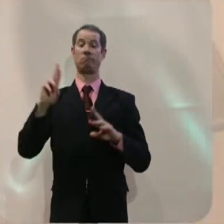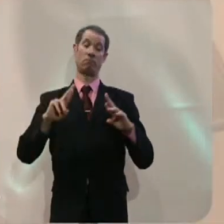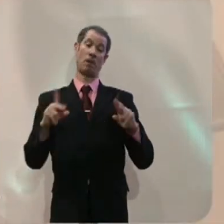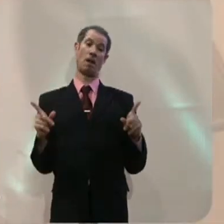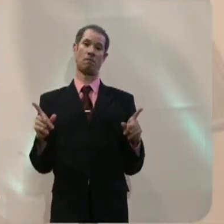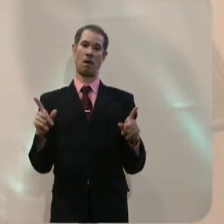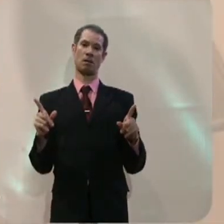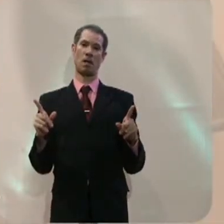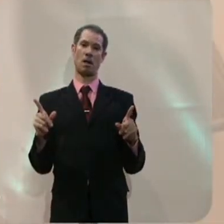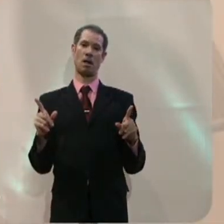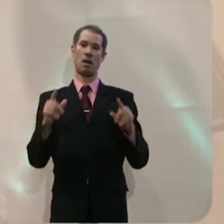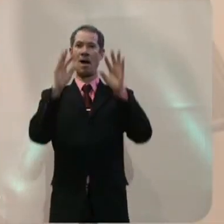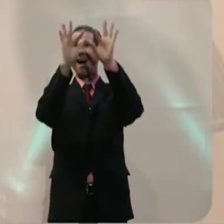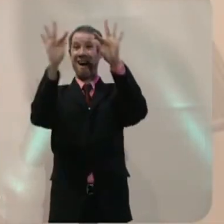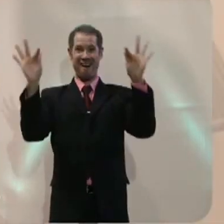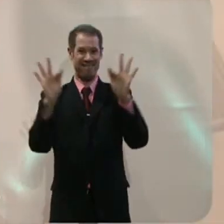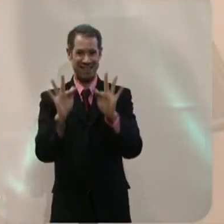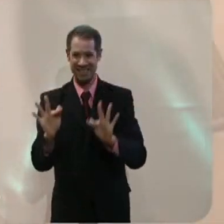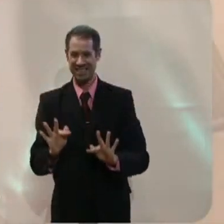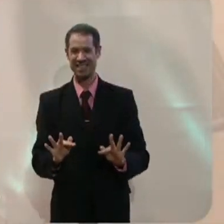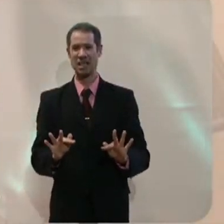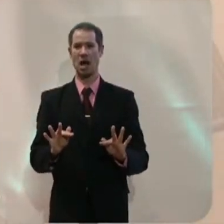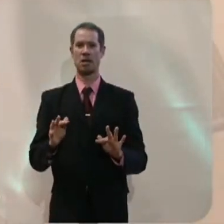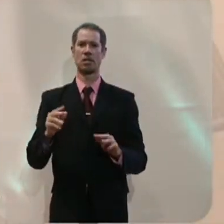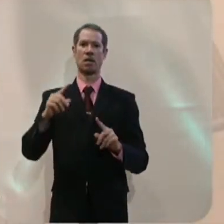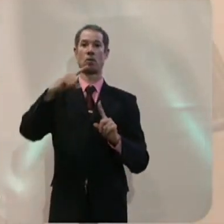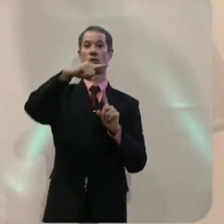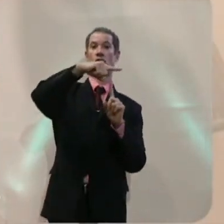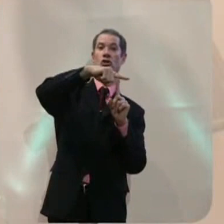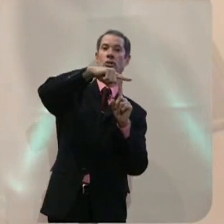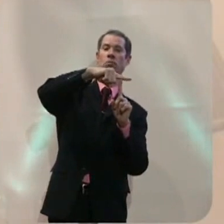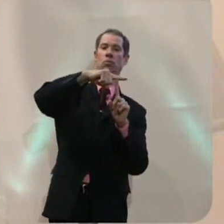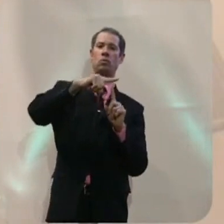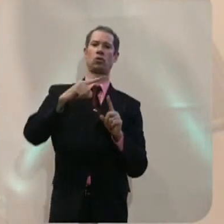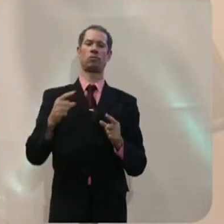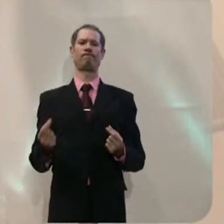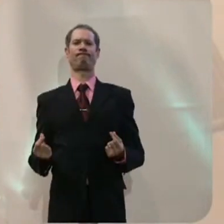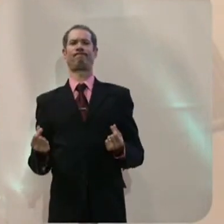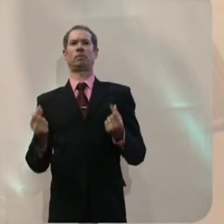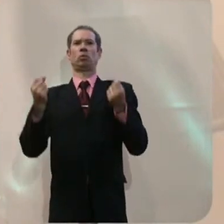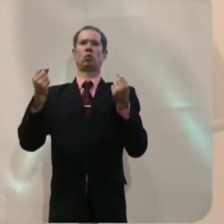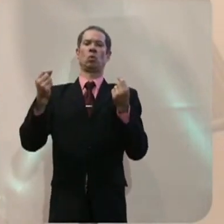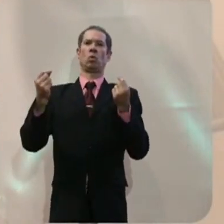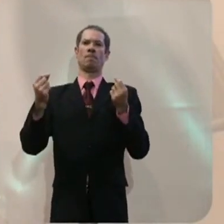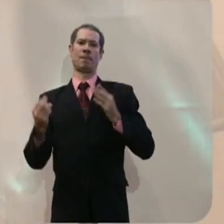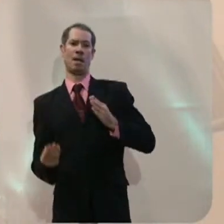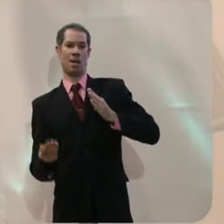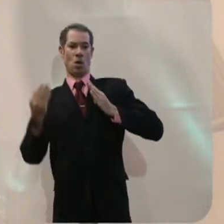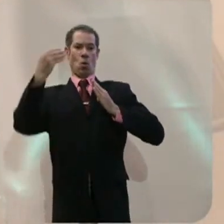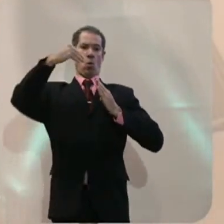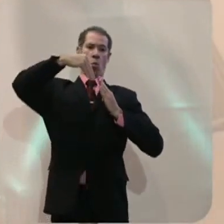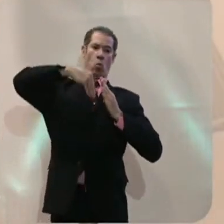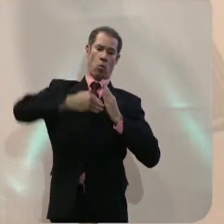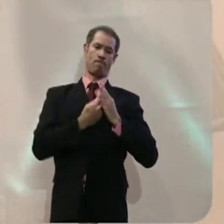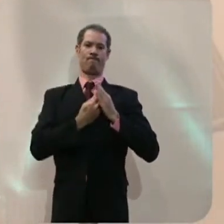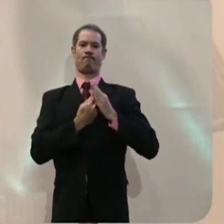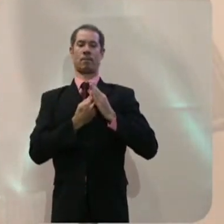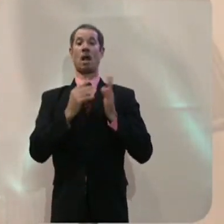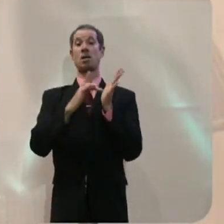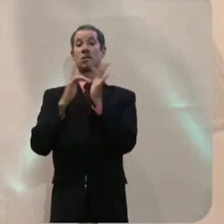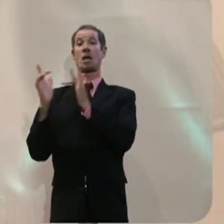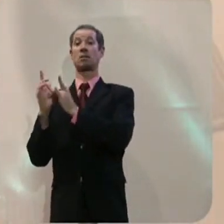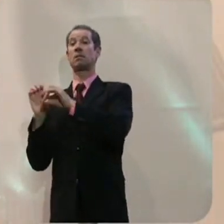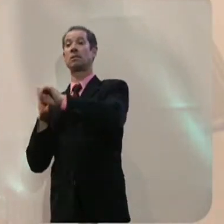diferentes. Mas a felicidade está no tipo de tesouro que guardamos no nosso coração. Foi por isso que